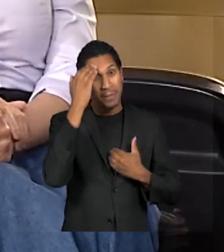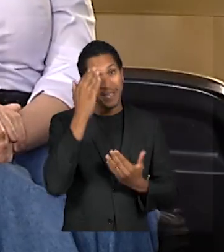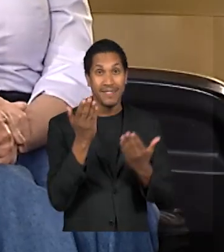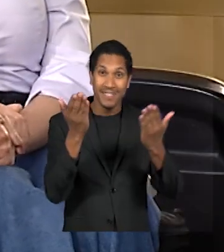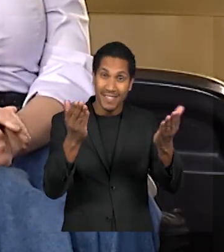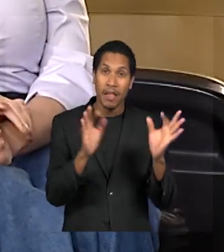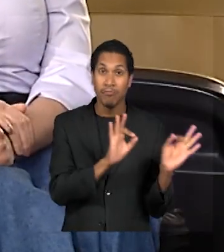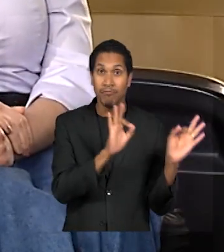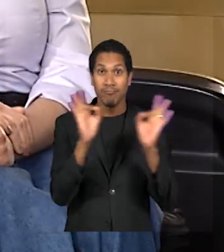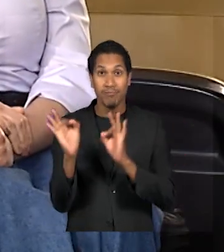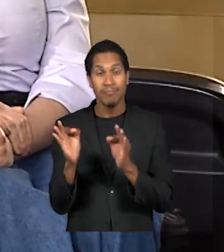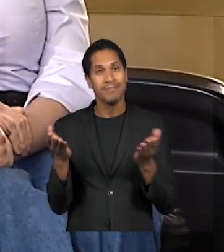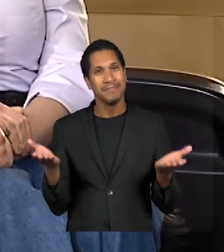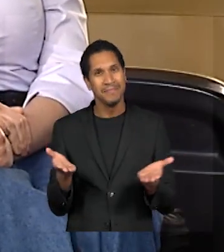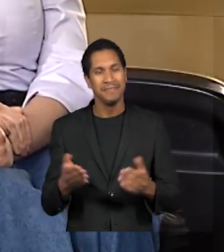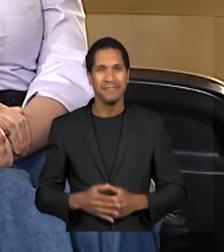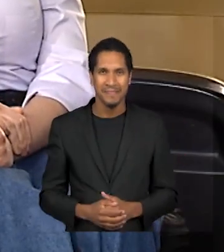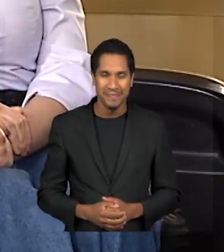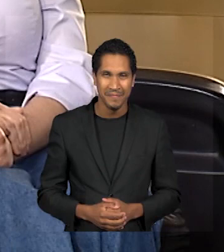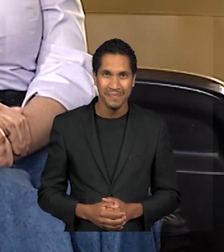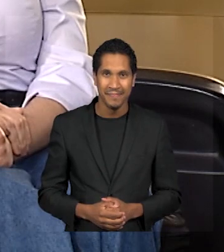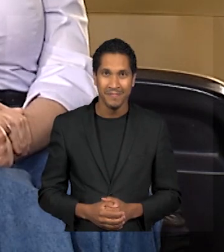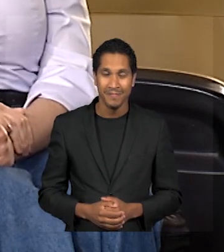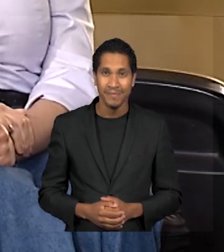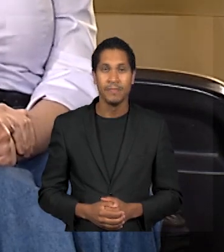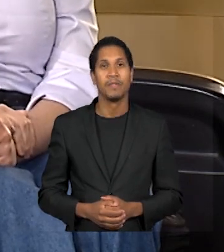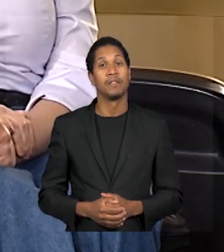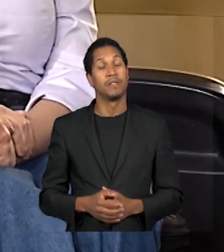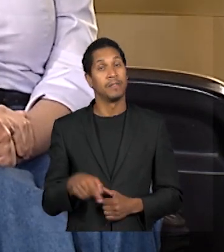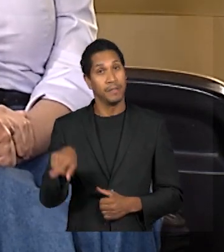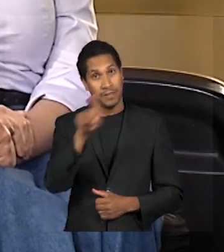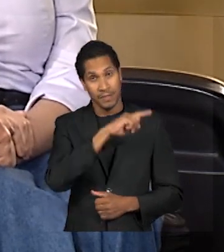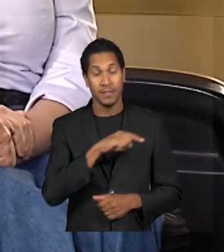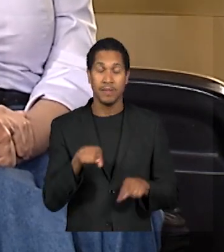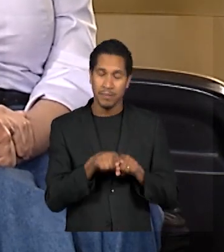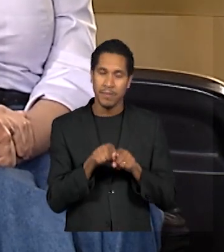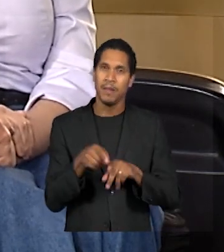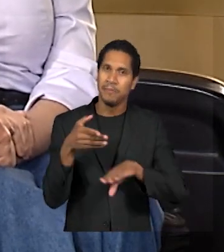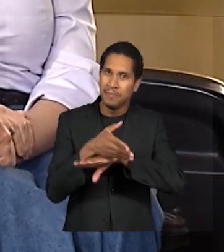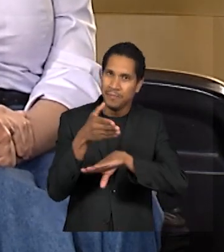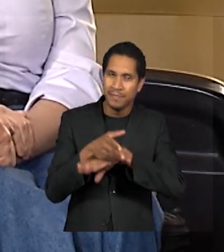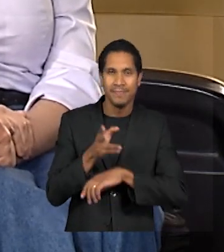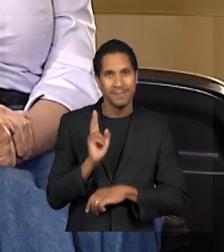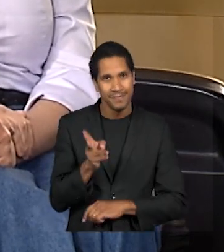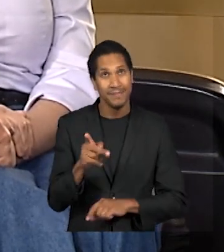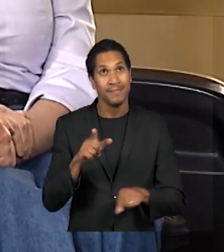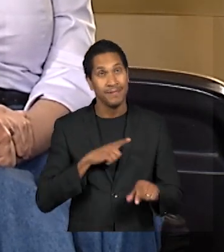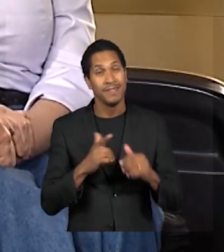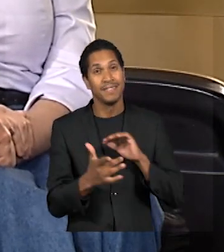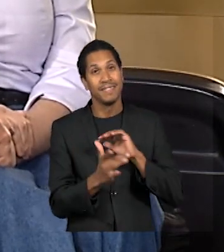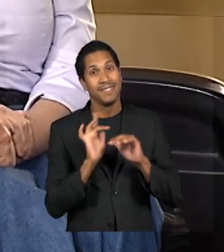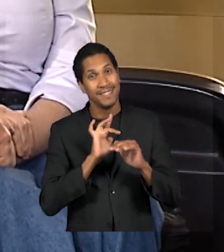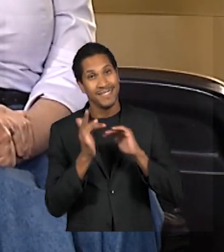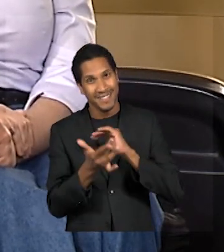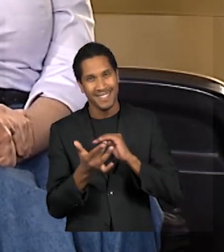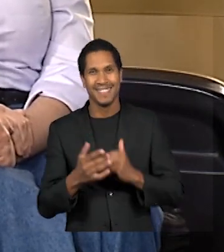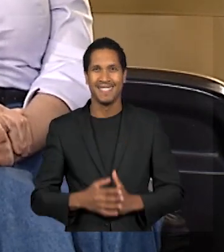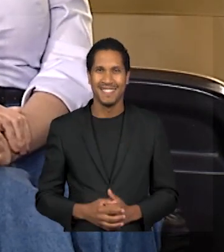você que nos acompanhou até aqui. Nós queremos que você fique conosco e até mesmo nas nossas redes